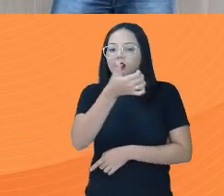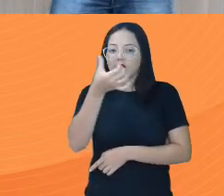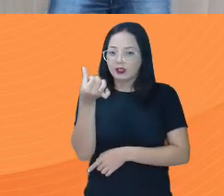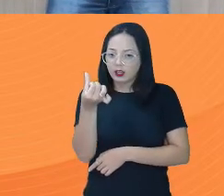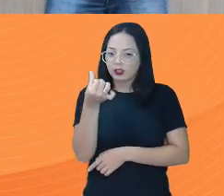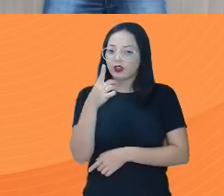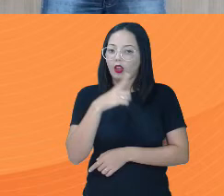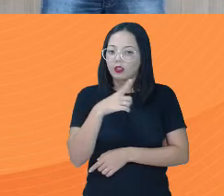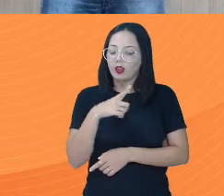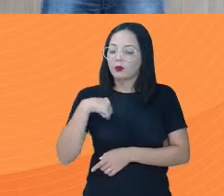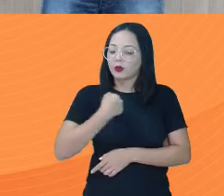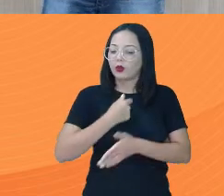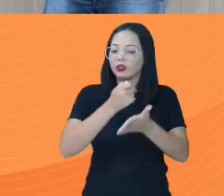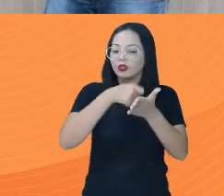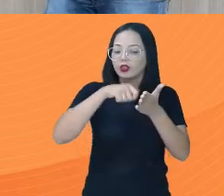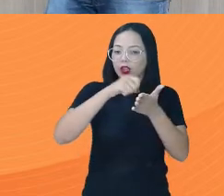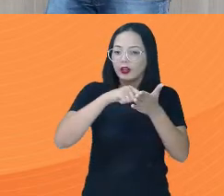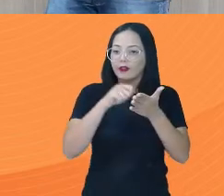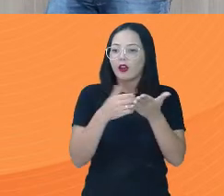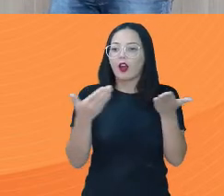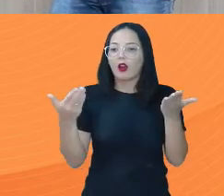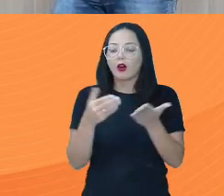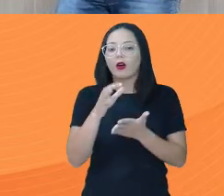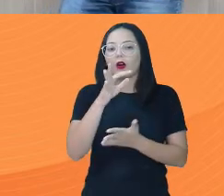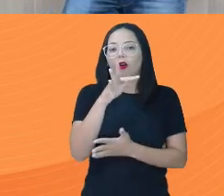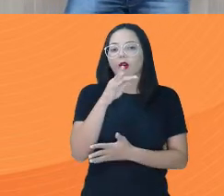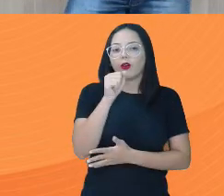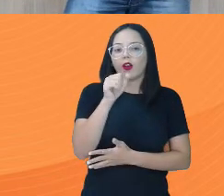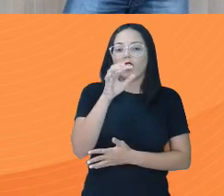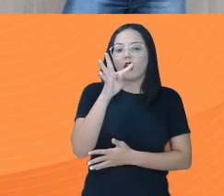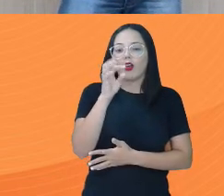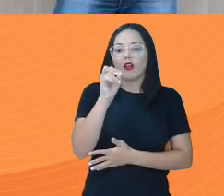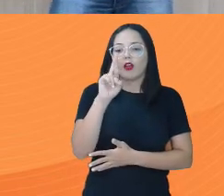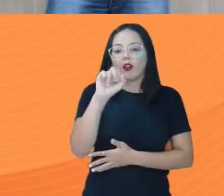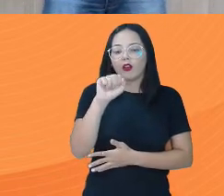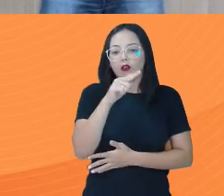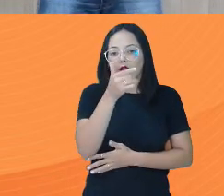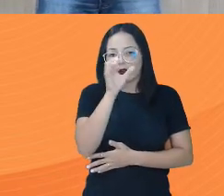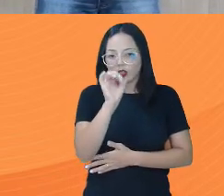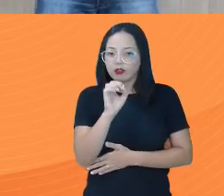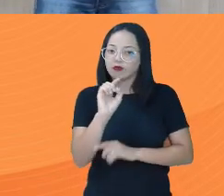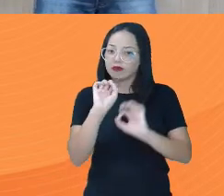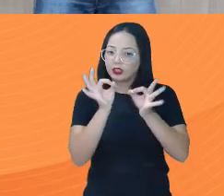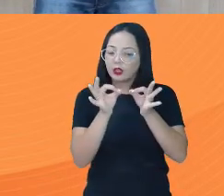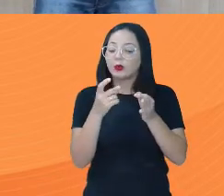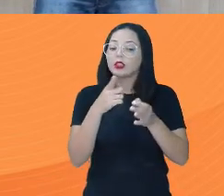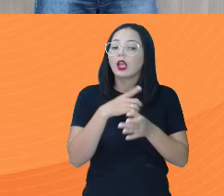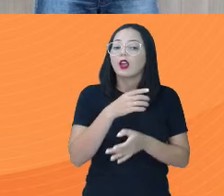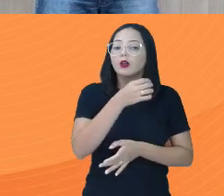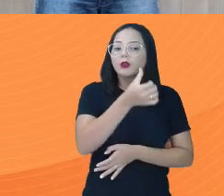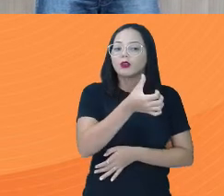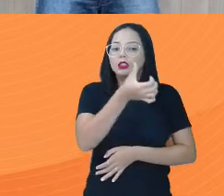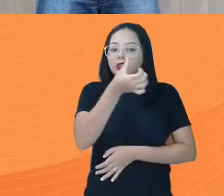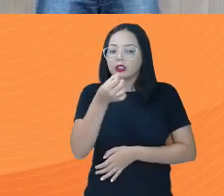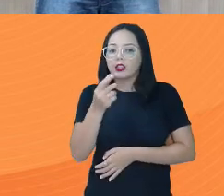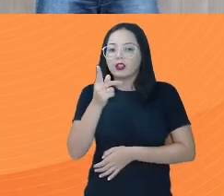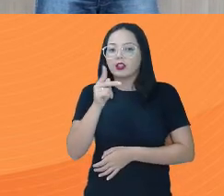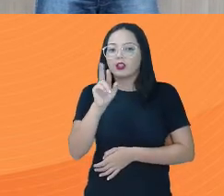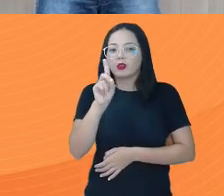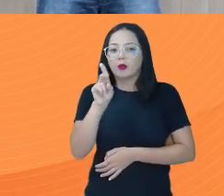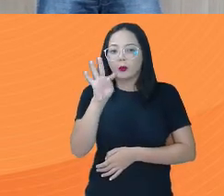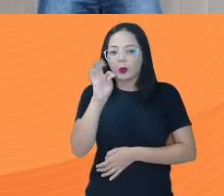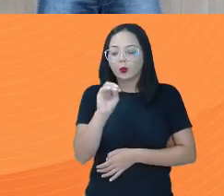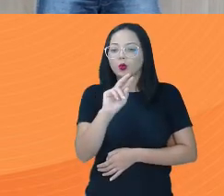certo? Para a gente escrever aí essa fatoração. Então, eu posso escrever aí o 16 como o produto de 2